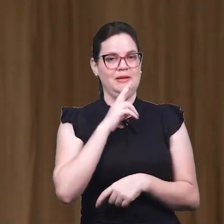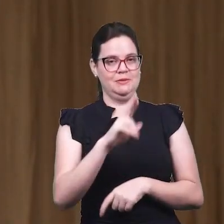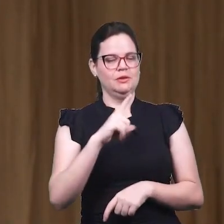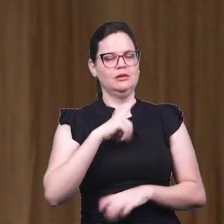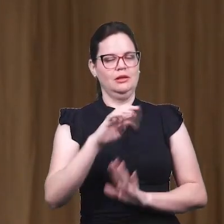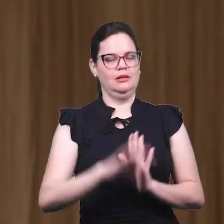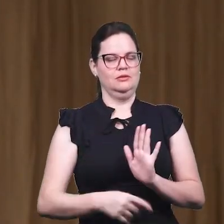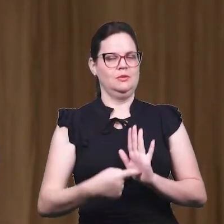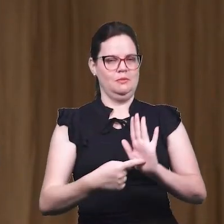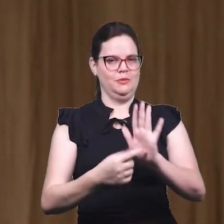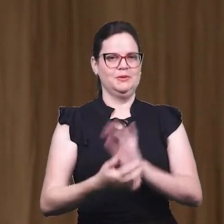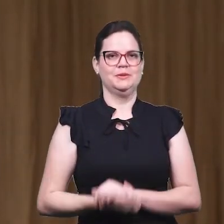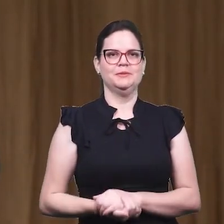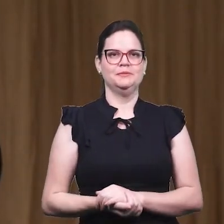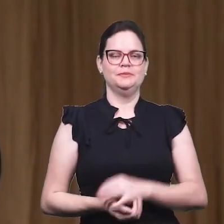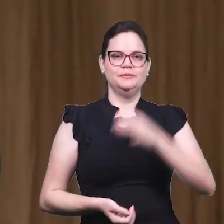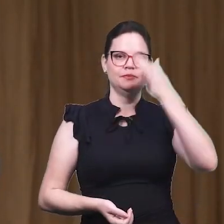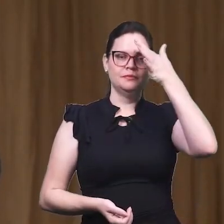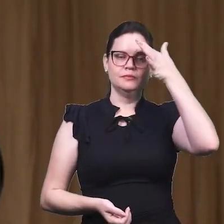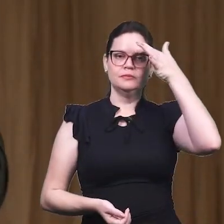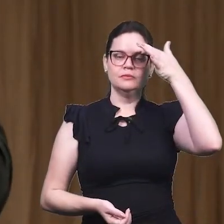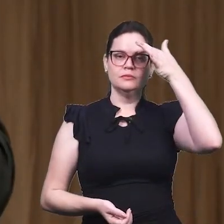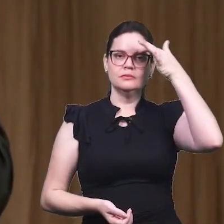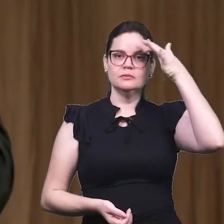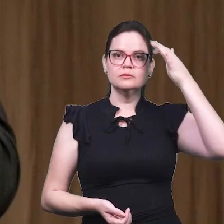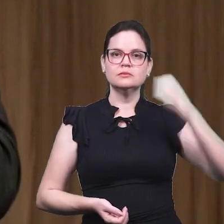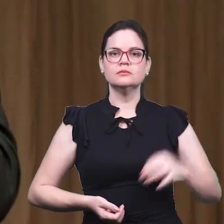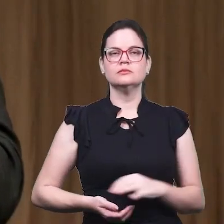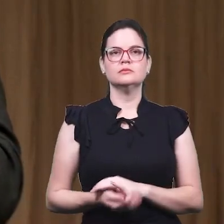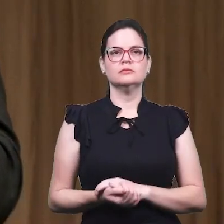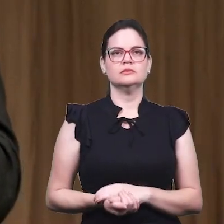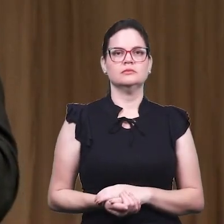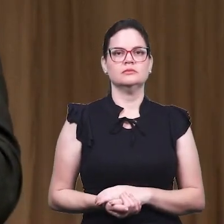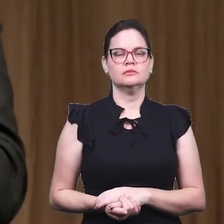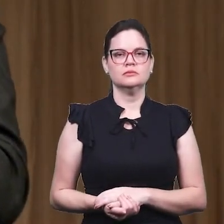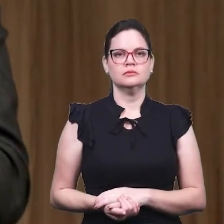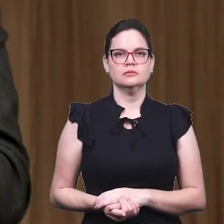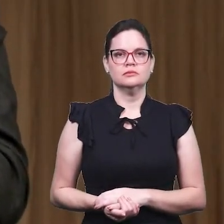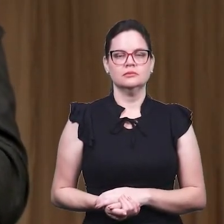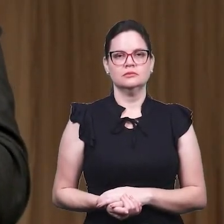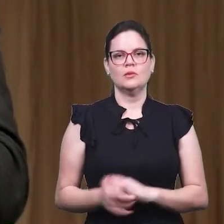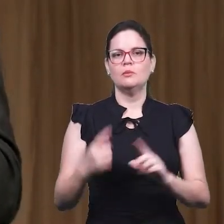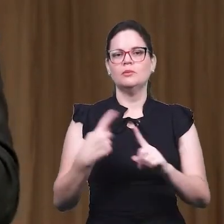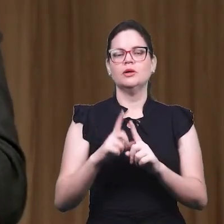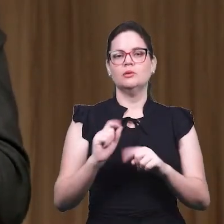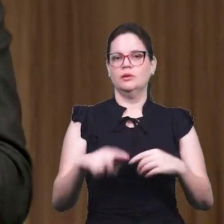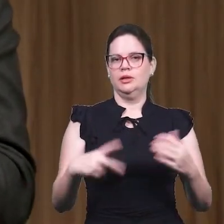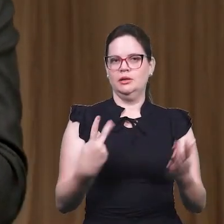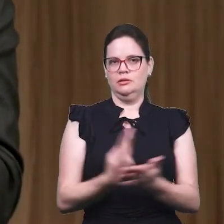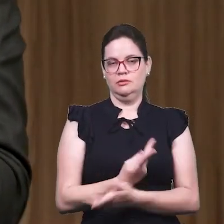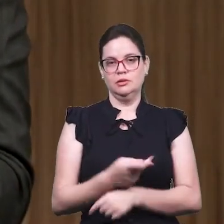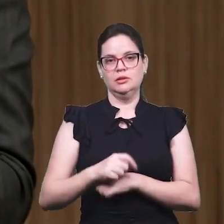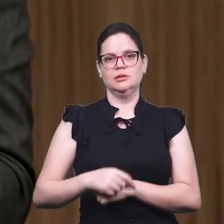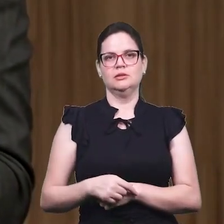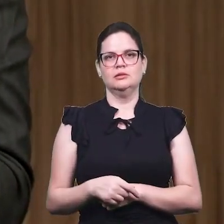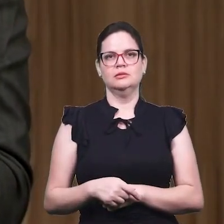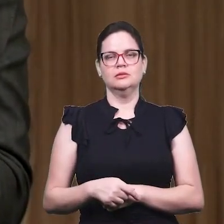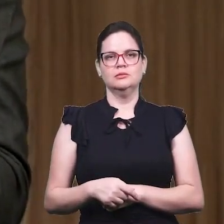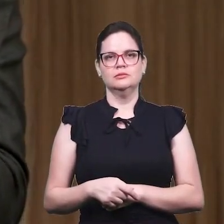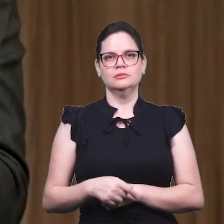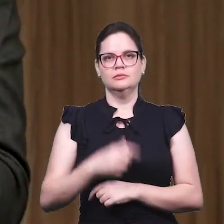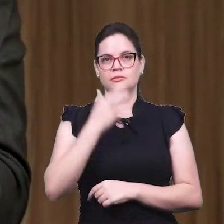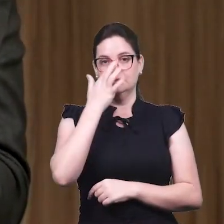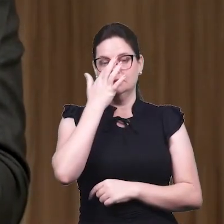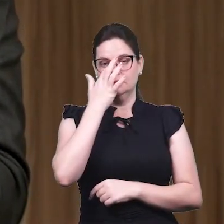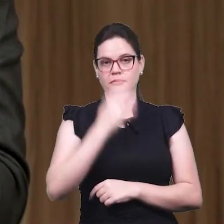responder essa pergunta. Porque nós temos o evento que vai fundar, vai